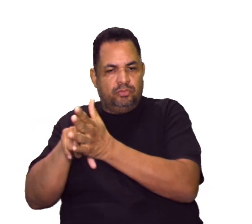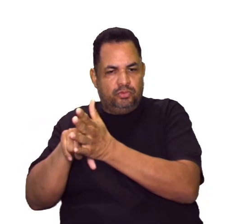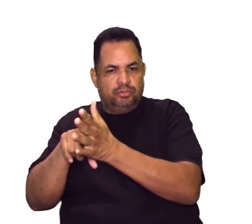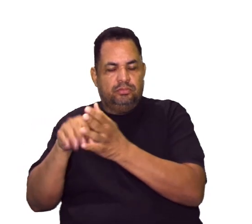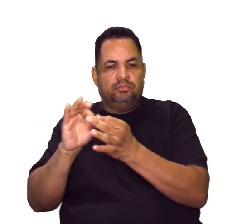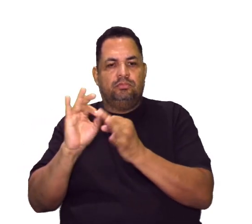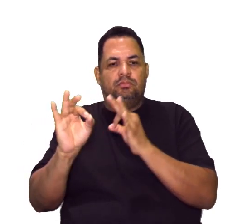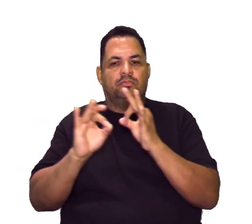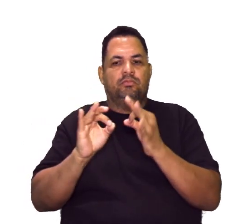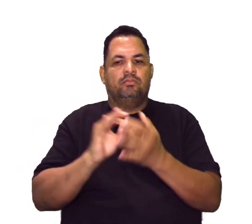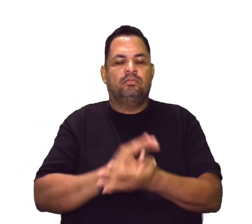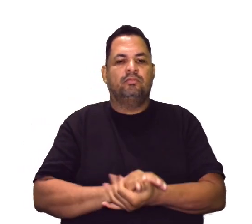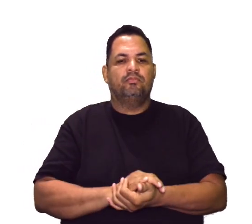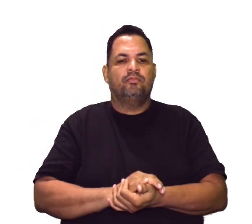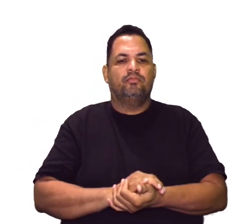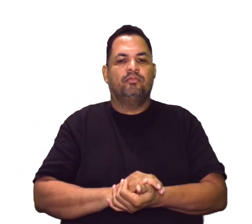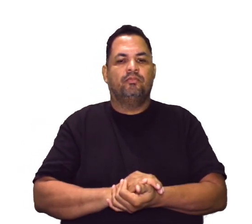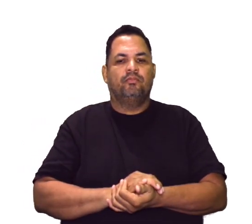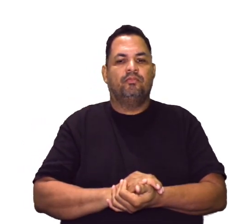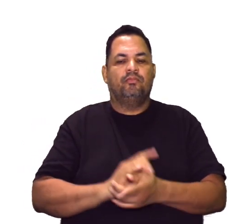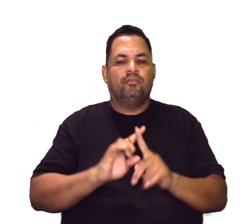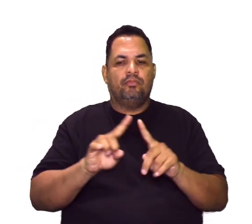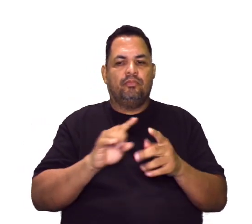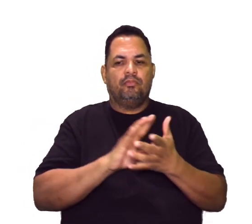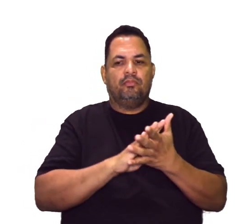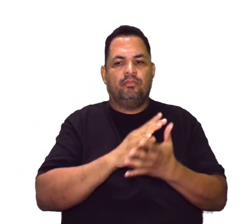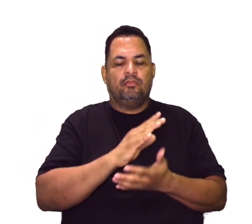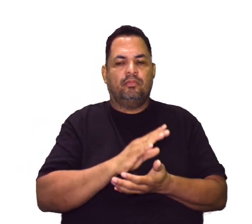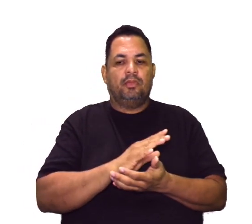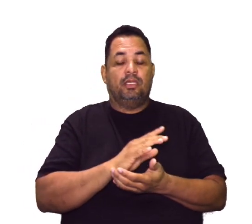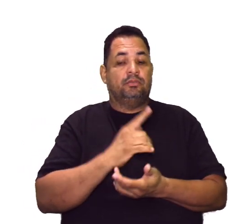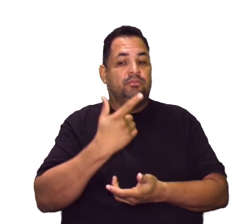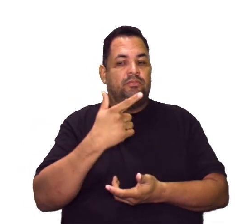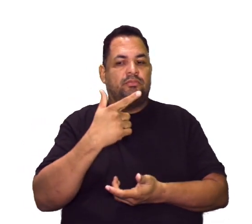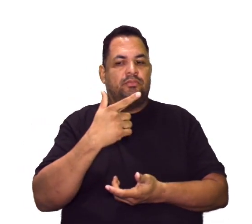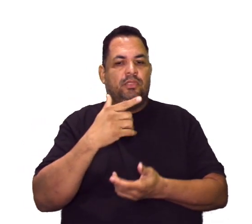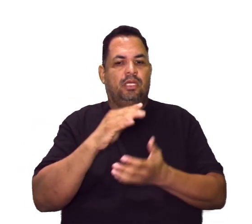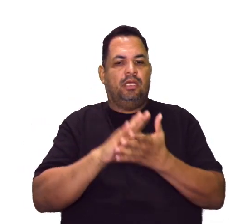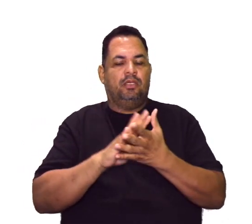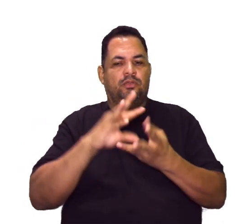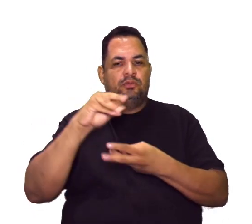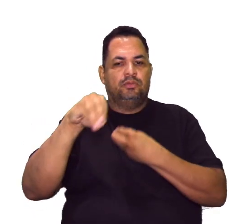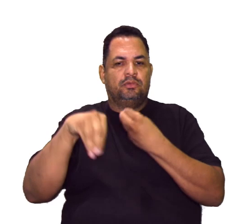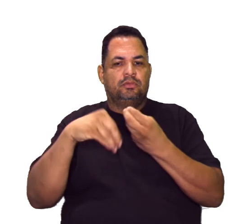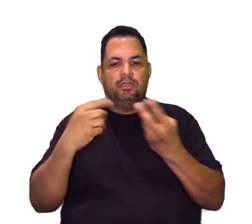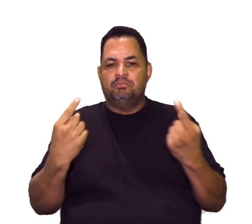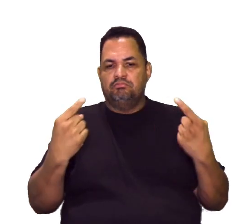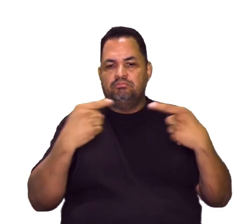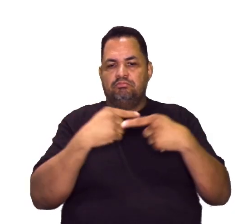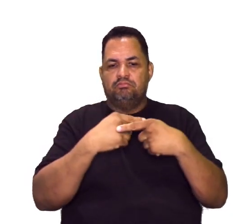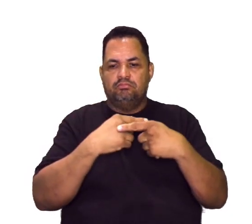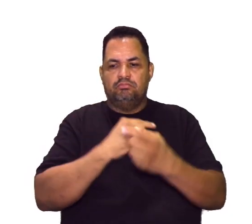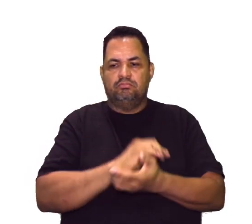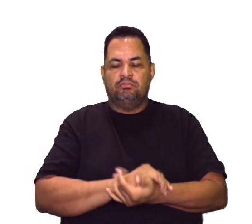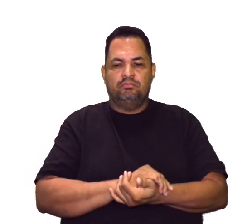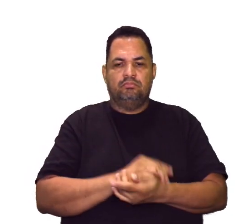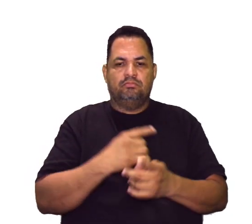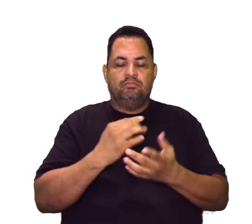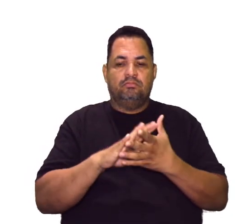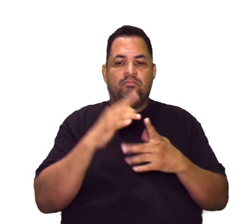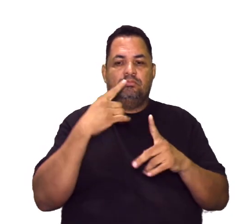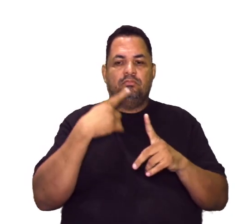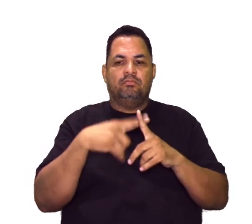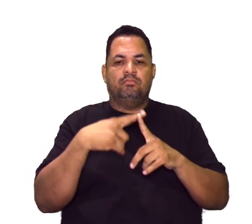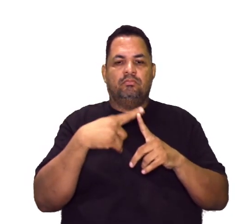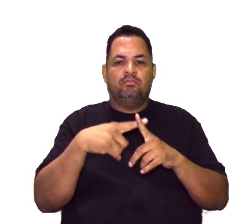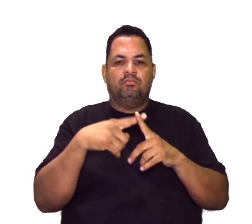apolar em apolar. Polar não se dissolve em apolar e vice-versa, por